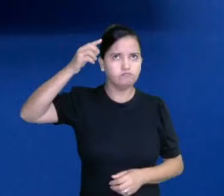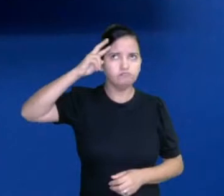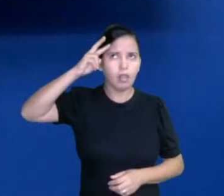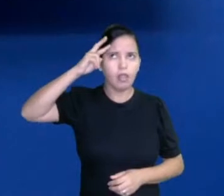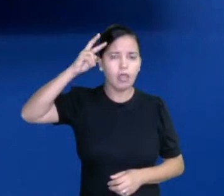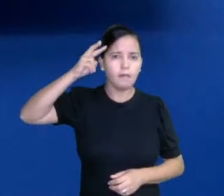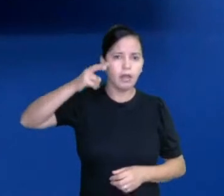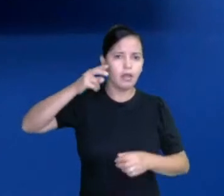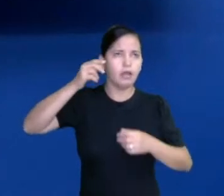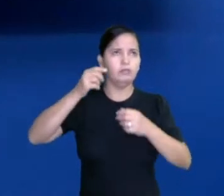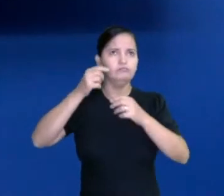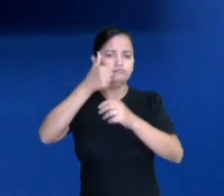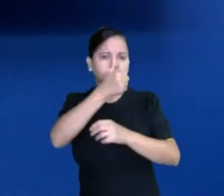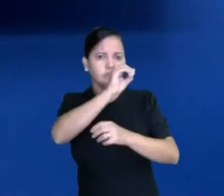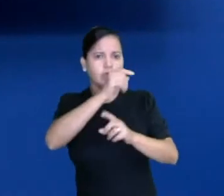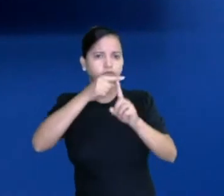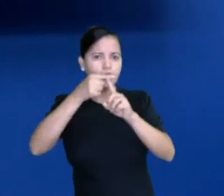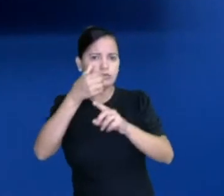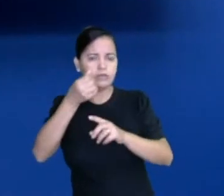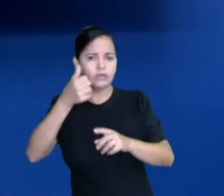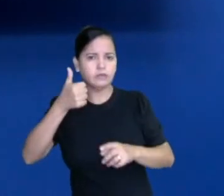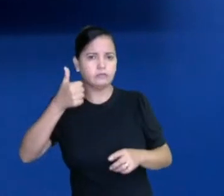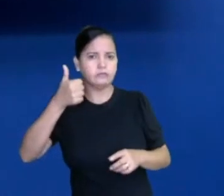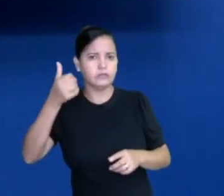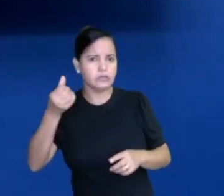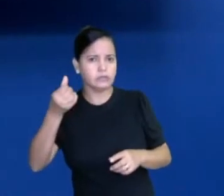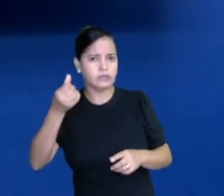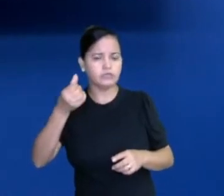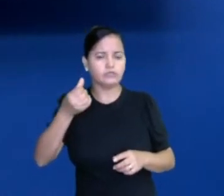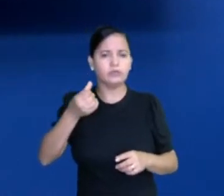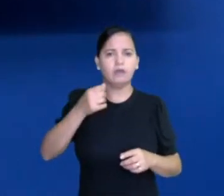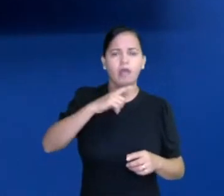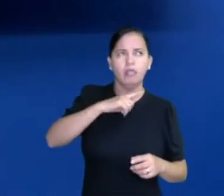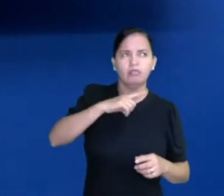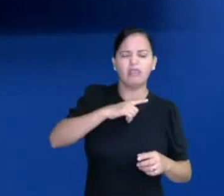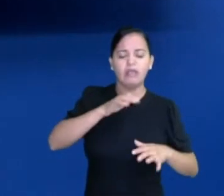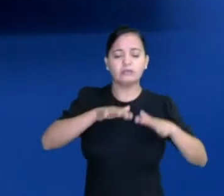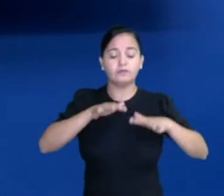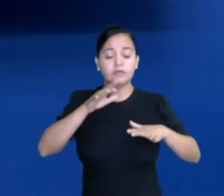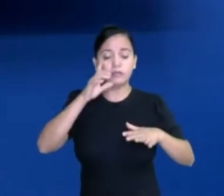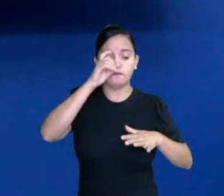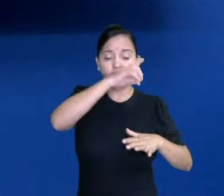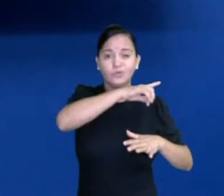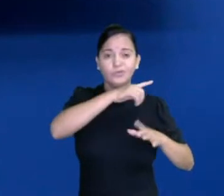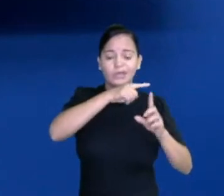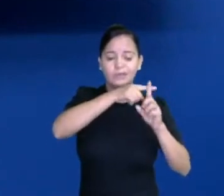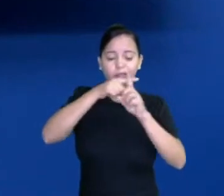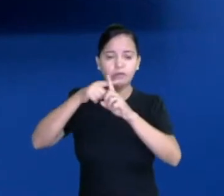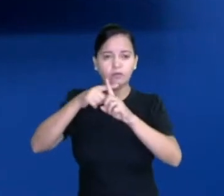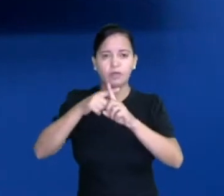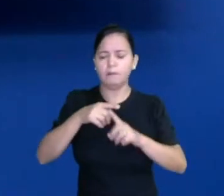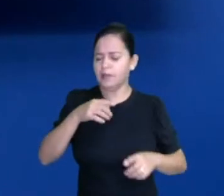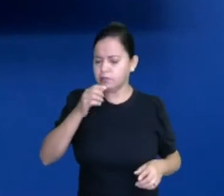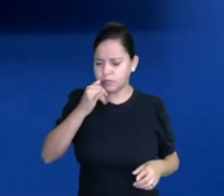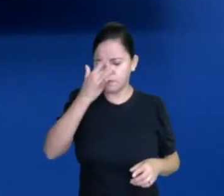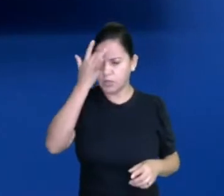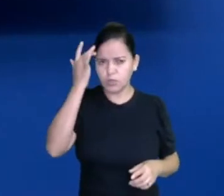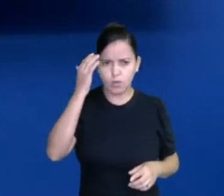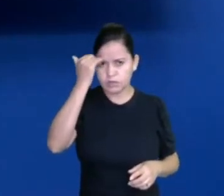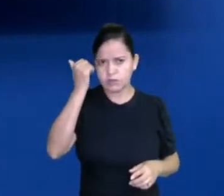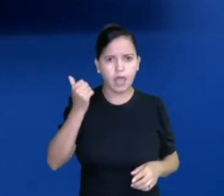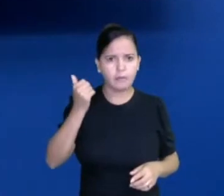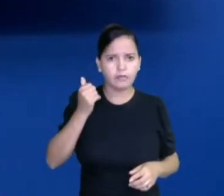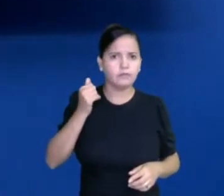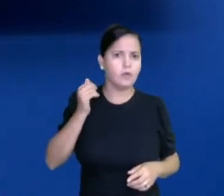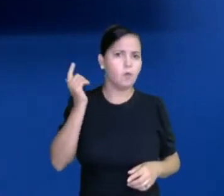mais 6. 10 mais 6, 16. Para aquelas pessoas que ainda têm a dificuldade de adicionar. Para aquele que já sabe, ó, rapidinho,